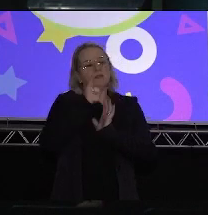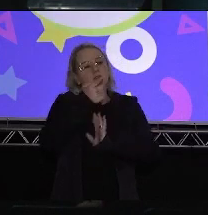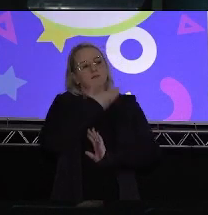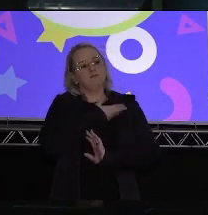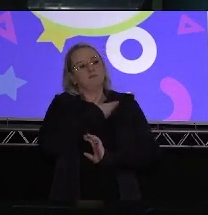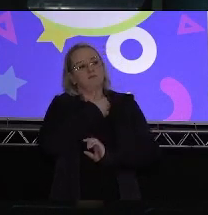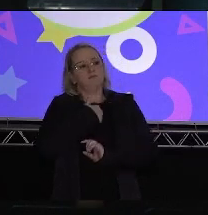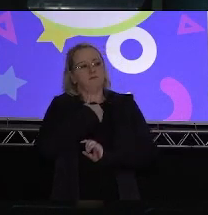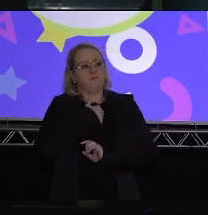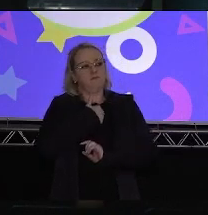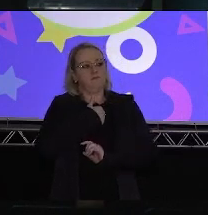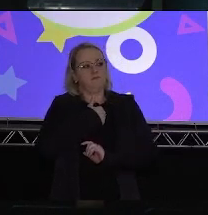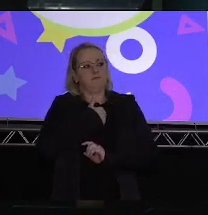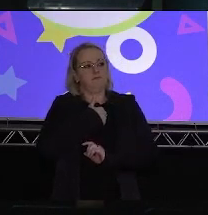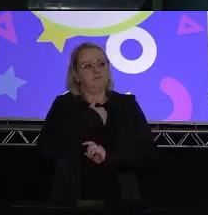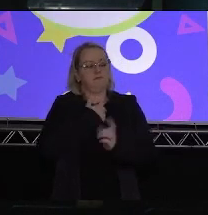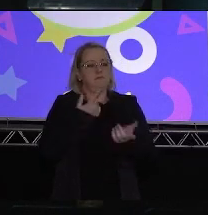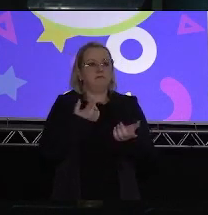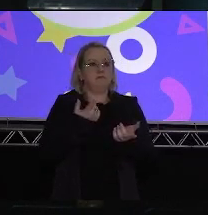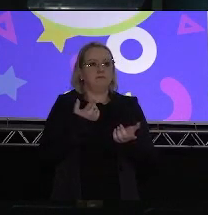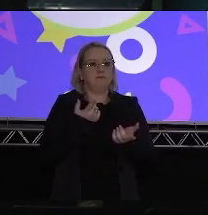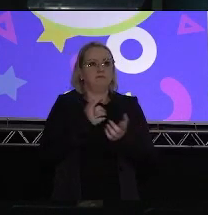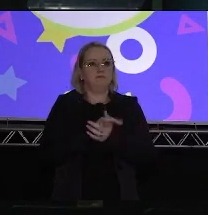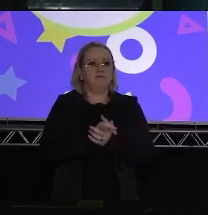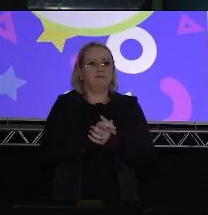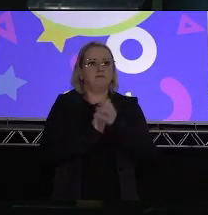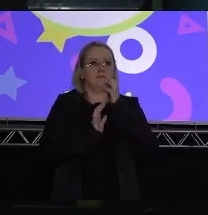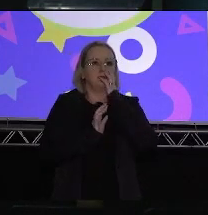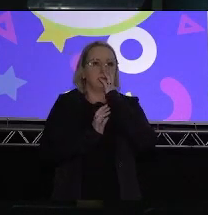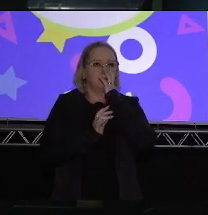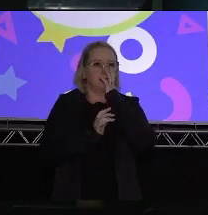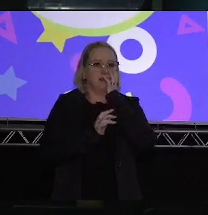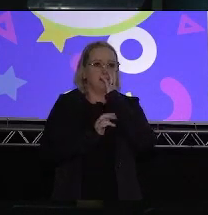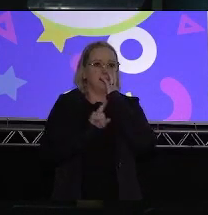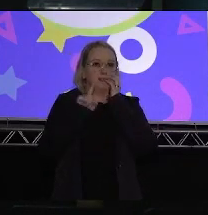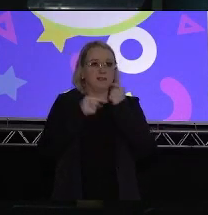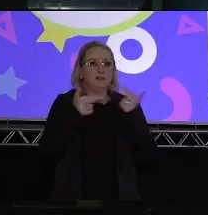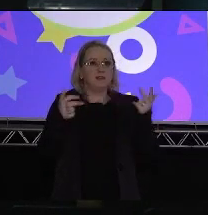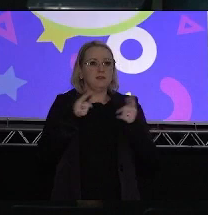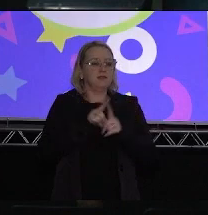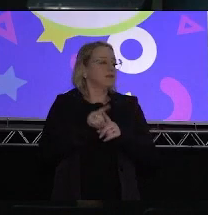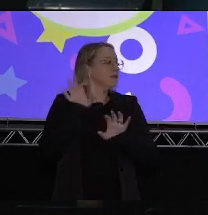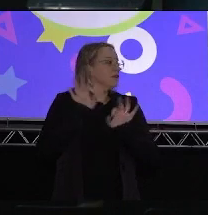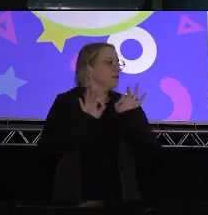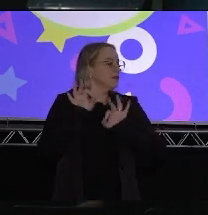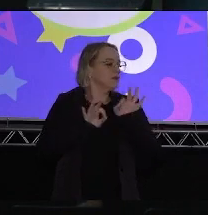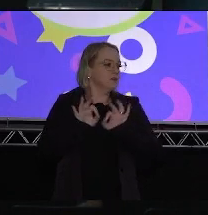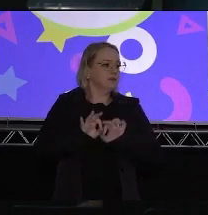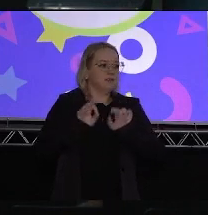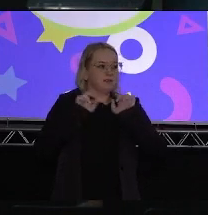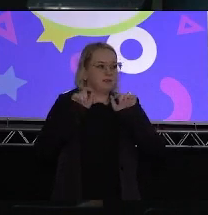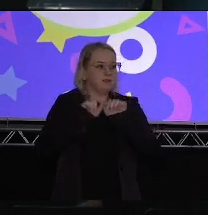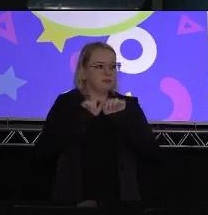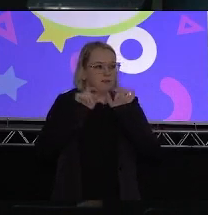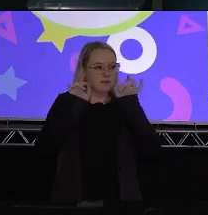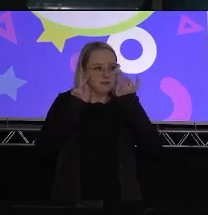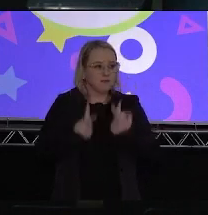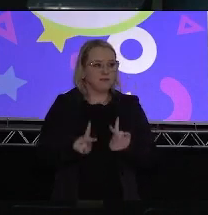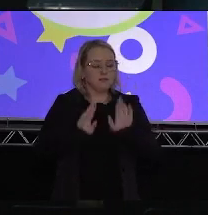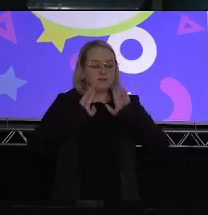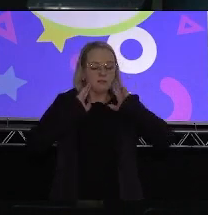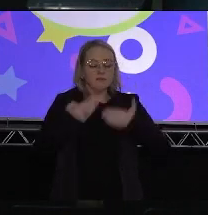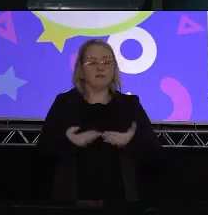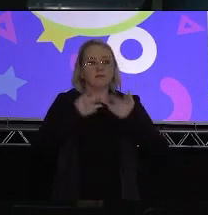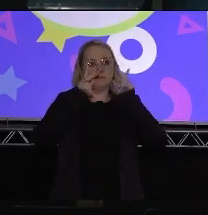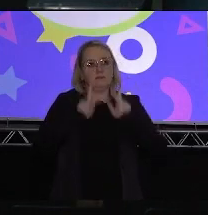também. Daí, desaba, né? Então, é aquela coisa, né? Quando é um programa feito por pessoas, totalmente para pessoas,